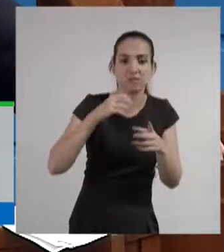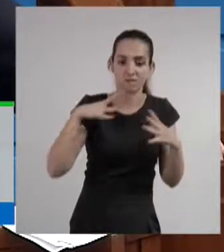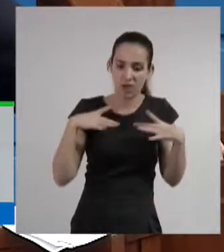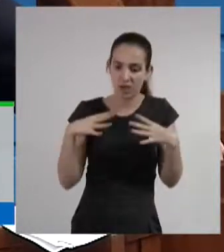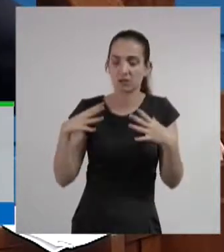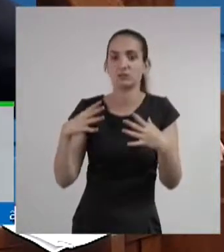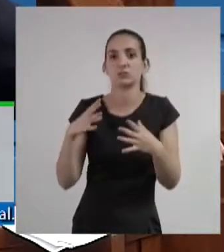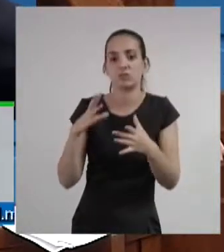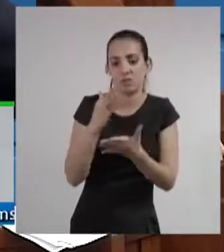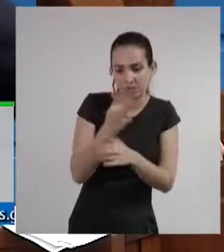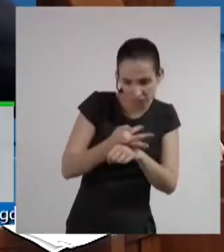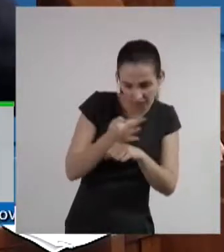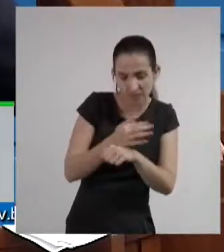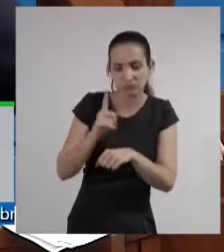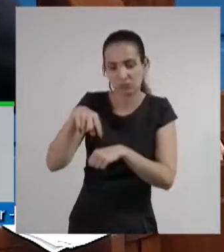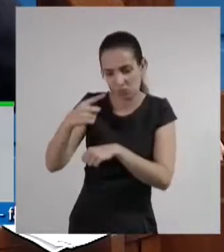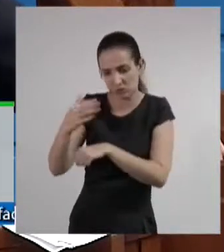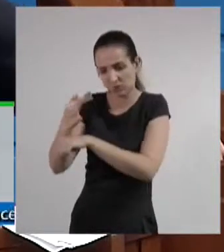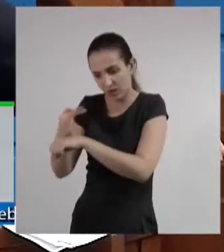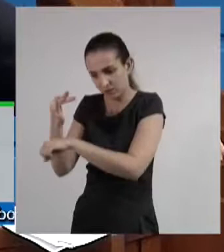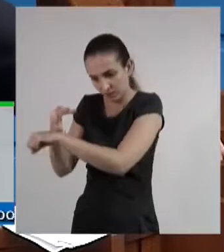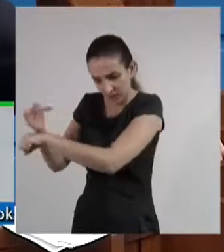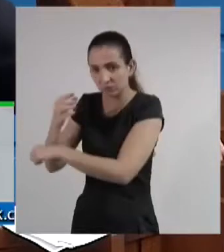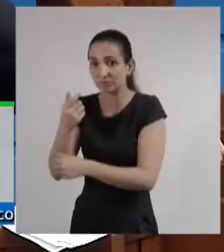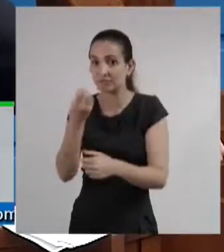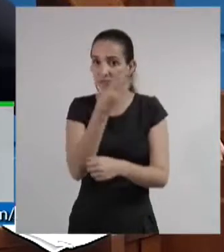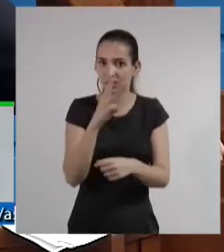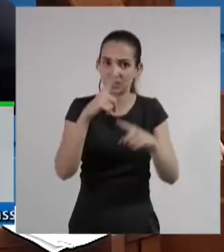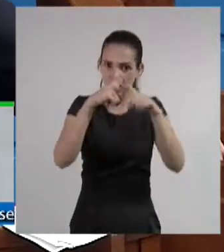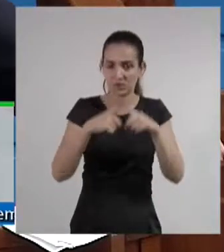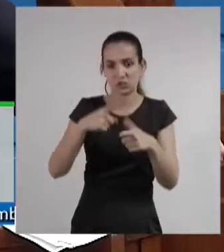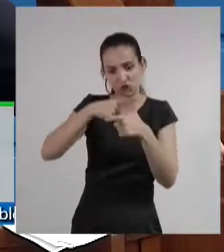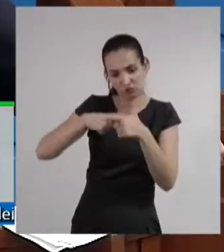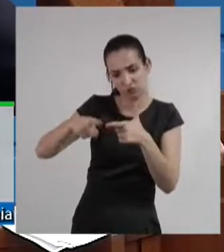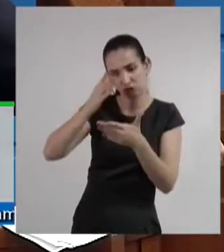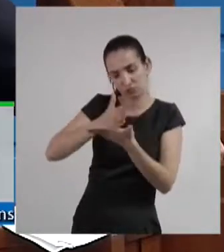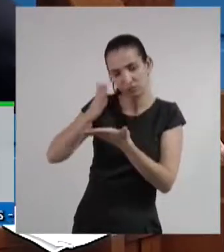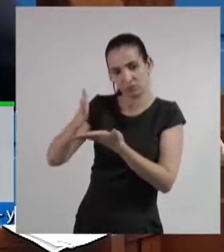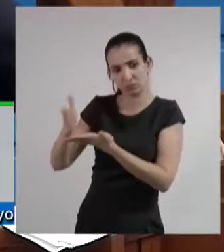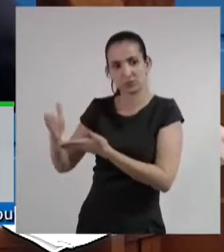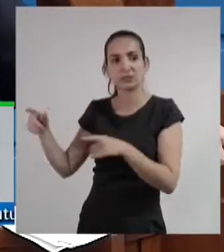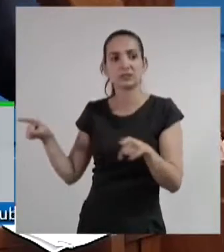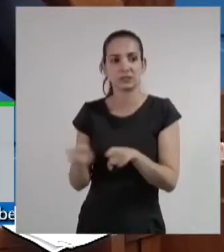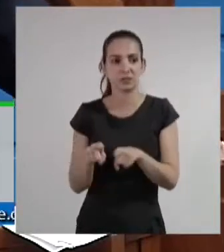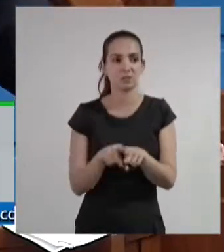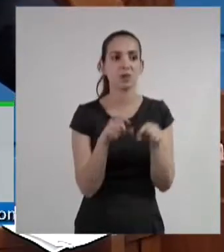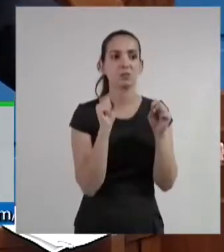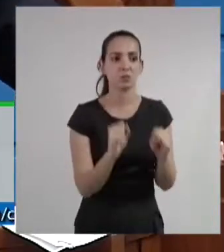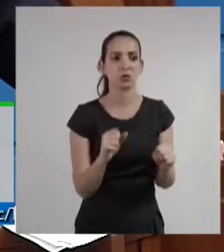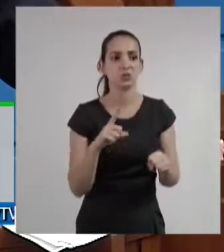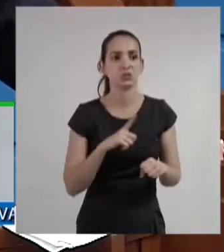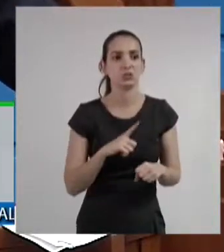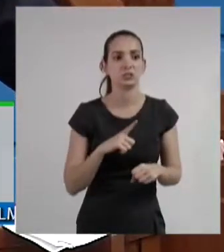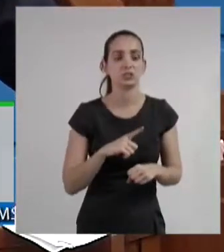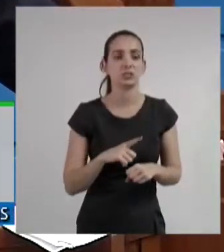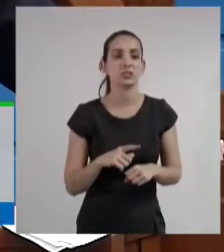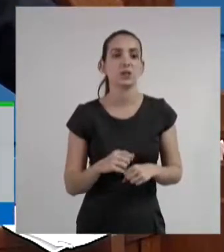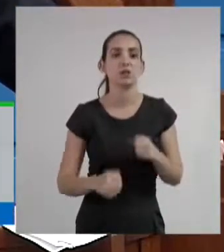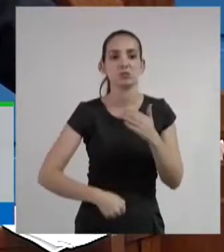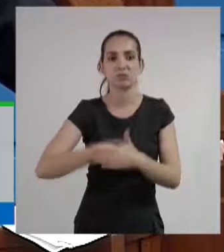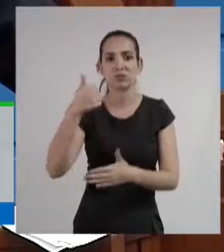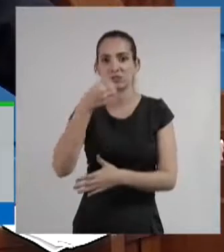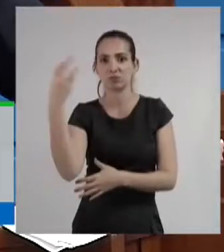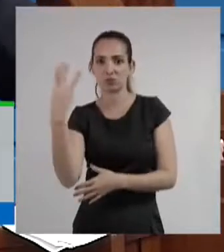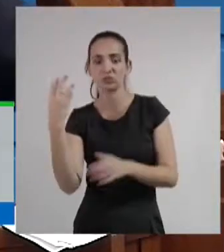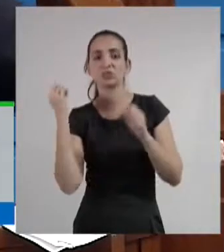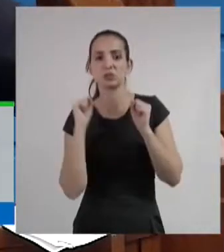pago mensalmente, dividido em 12 parcelas, né? Então, fizeram essa reforma